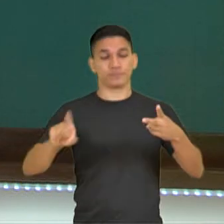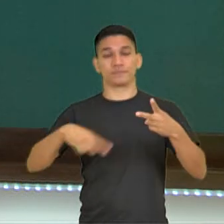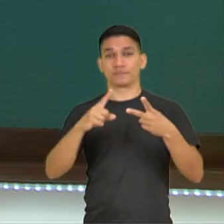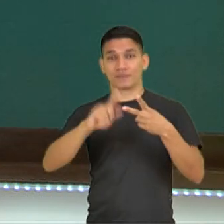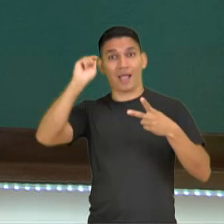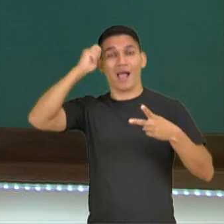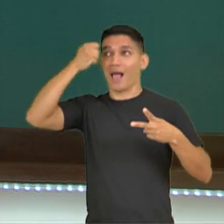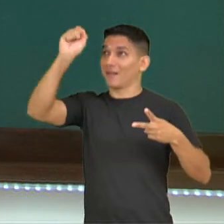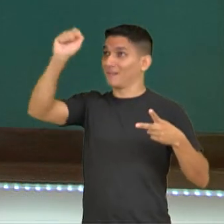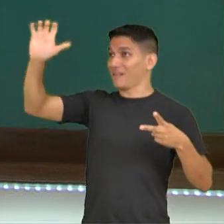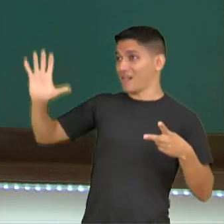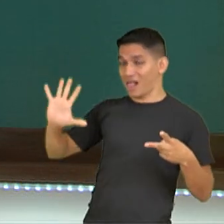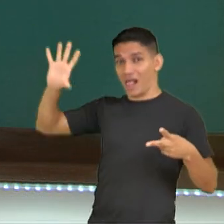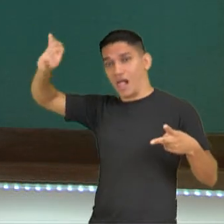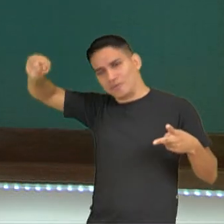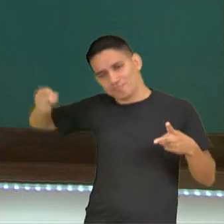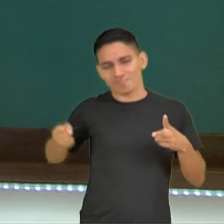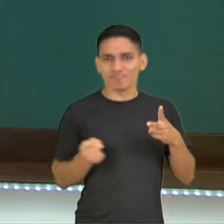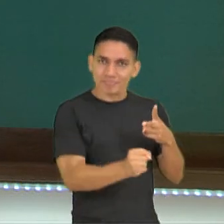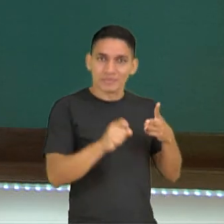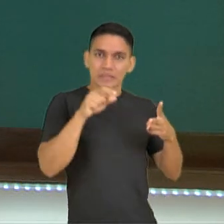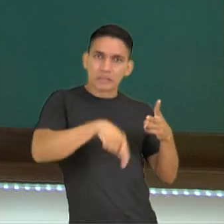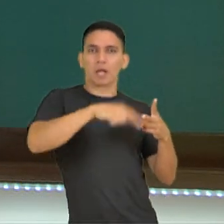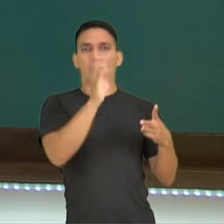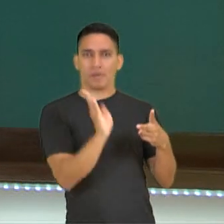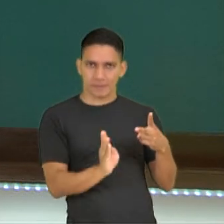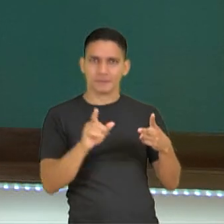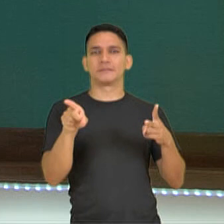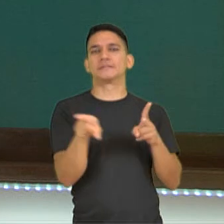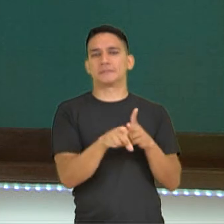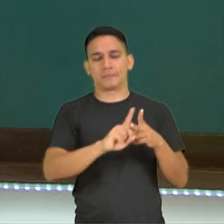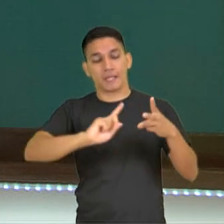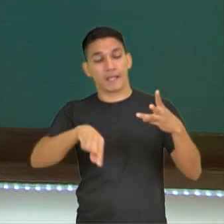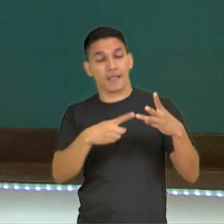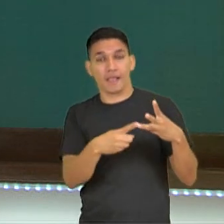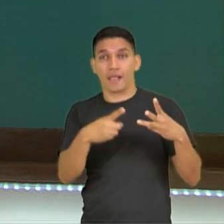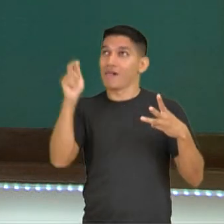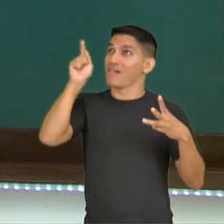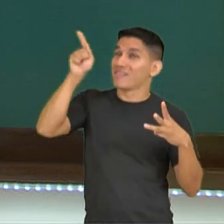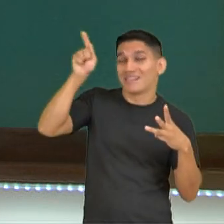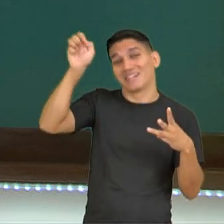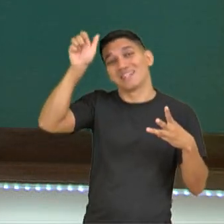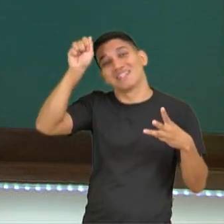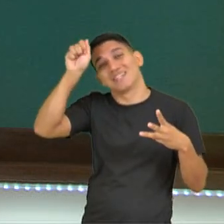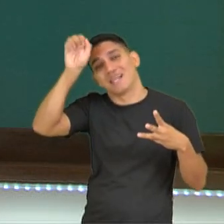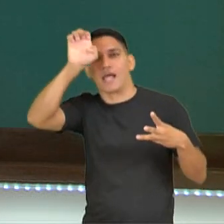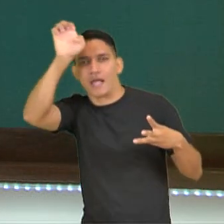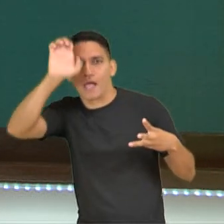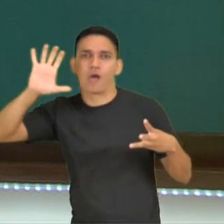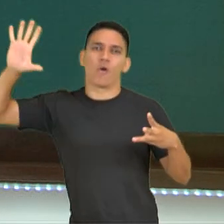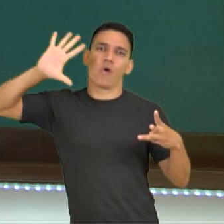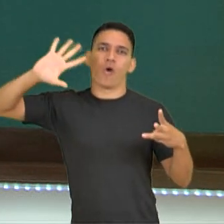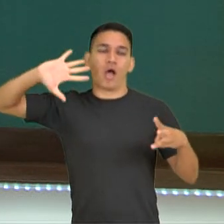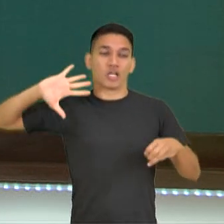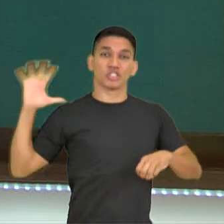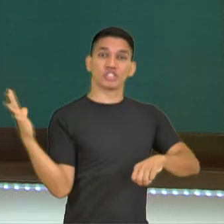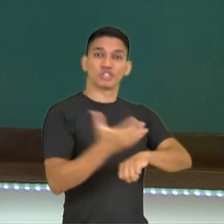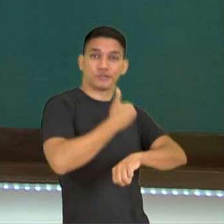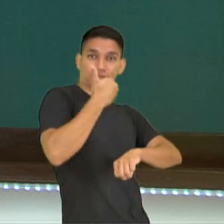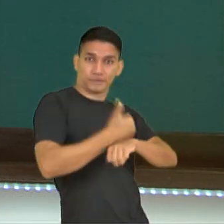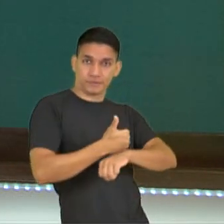os africanos, que foram trazidos para o Brasil, e os europeus colonizadores. Nesse caso